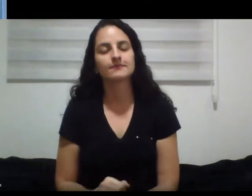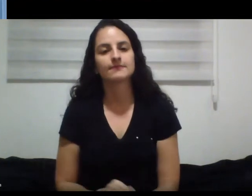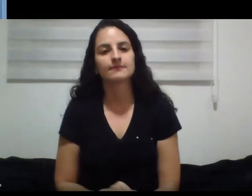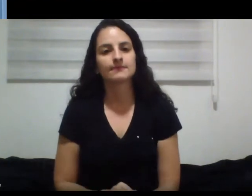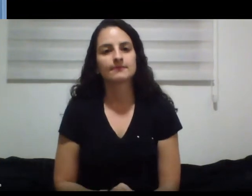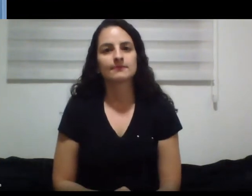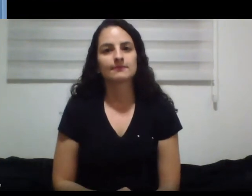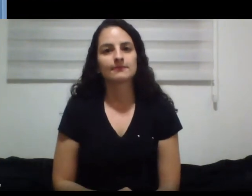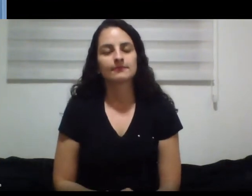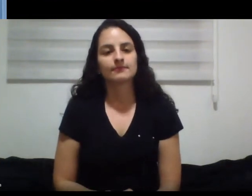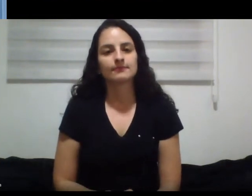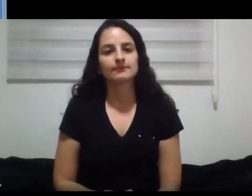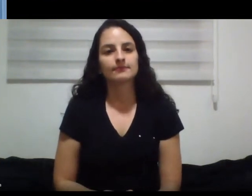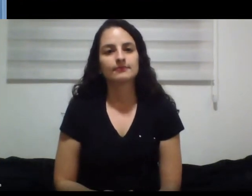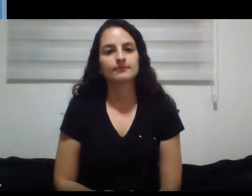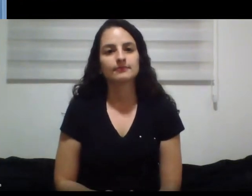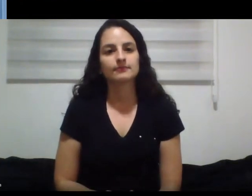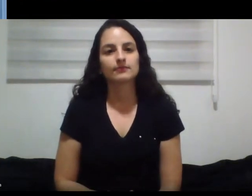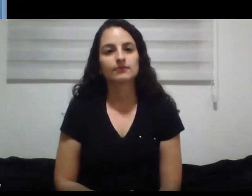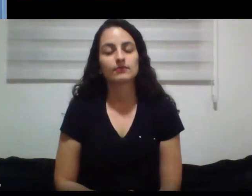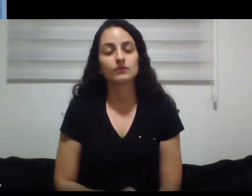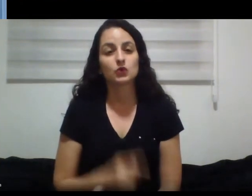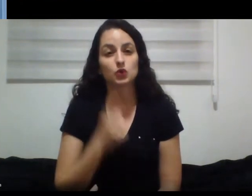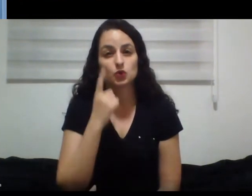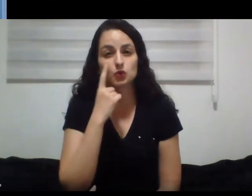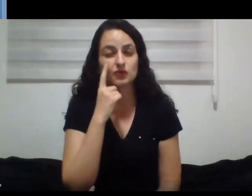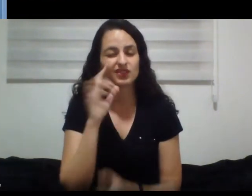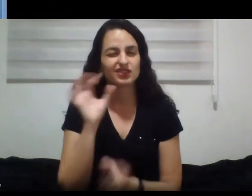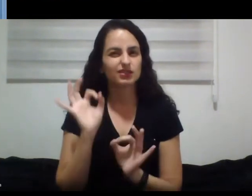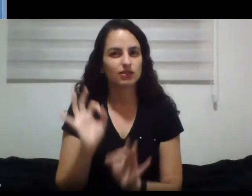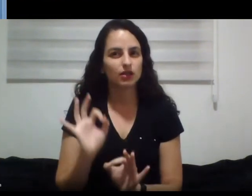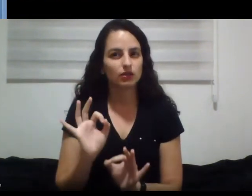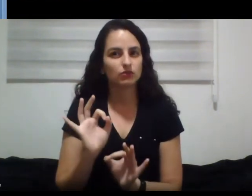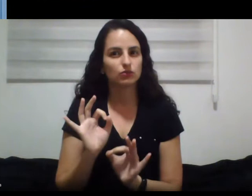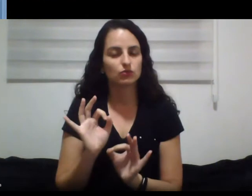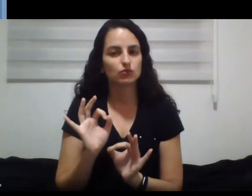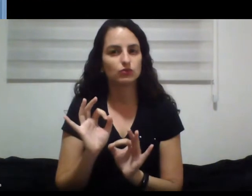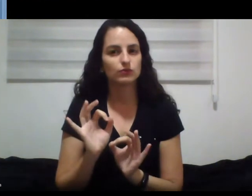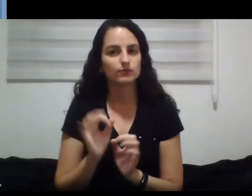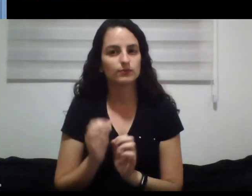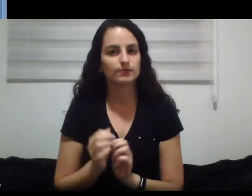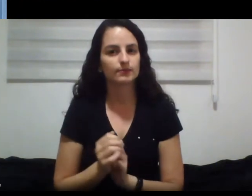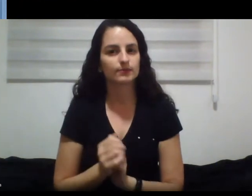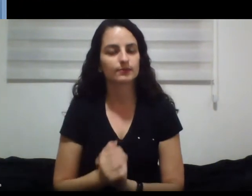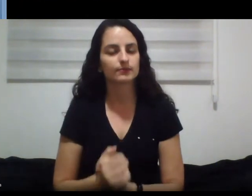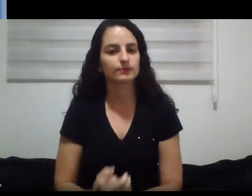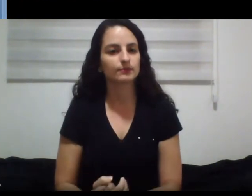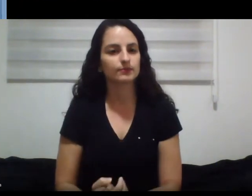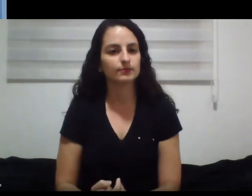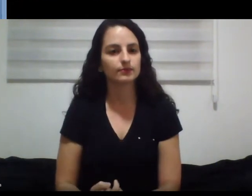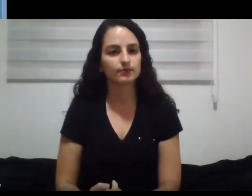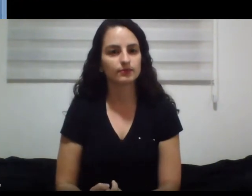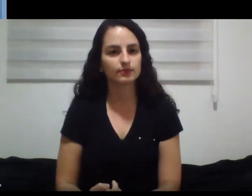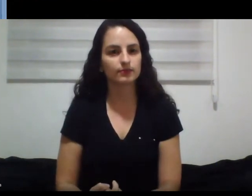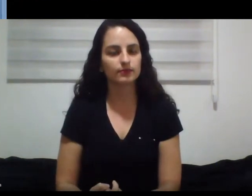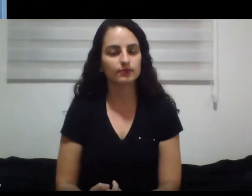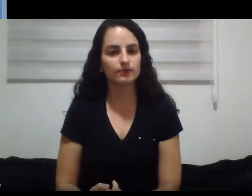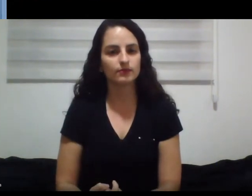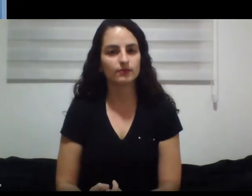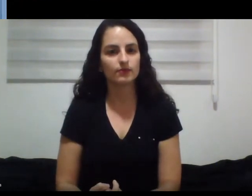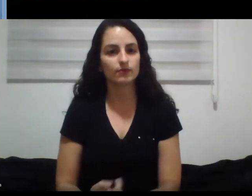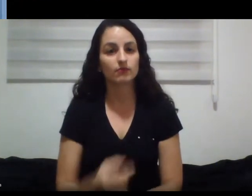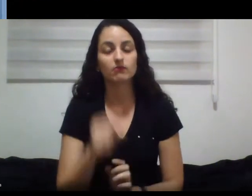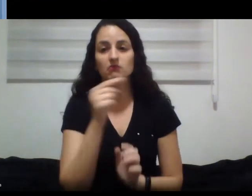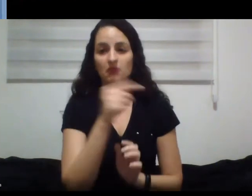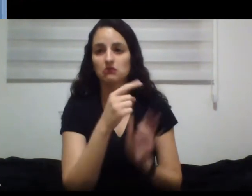mesmo, desenvolvendo um raciocínio, né, desse ensino, tá? Então, era, na verdade, o foco, quando se pensa em